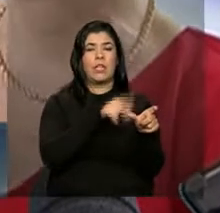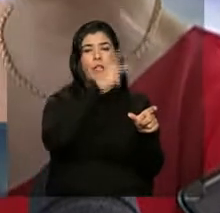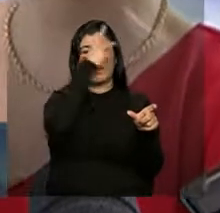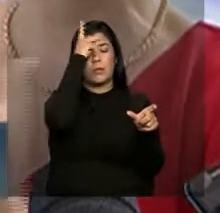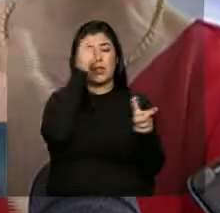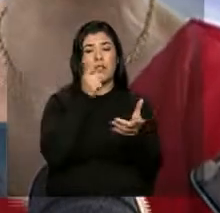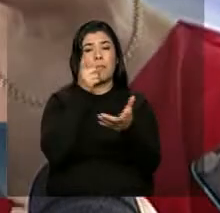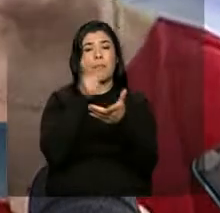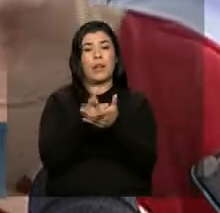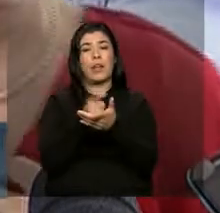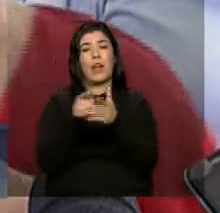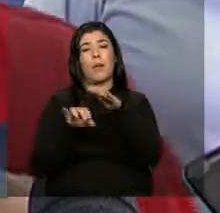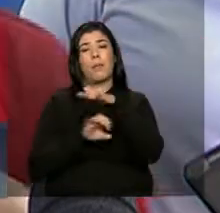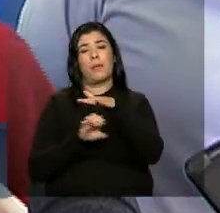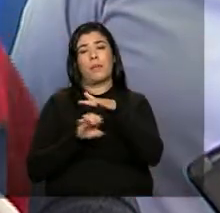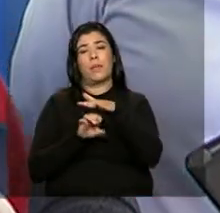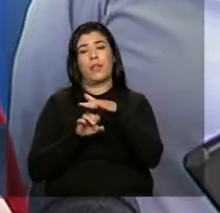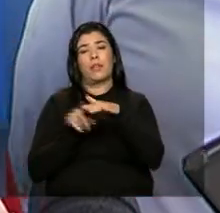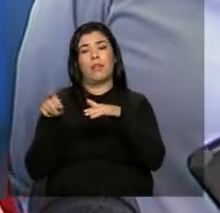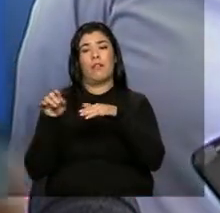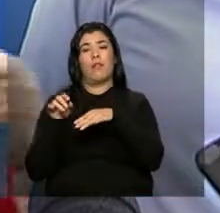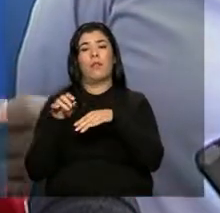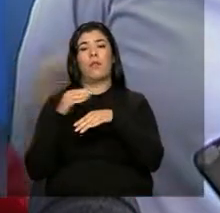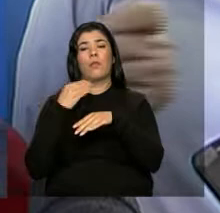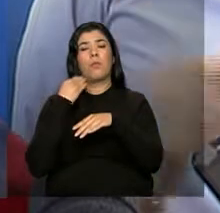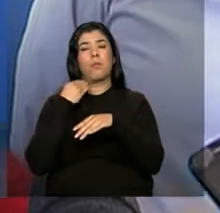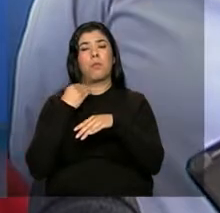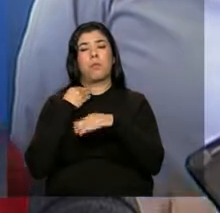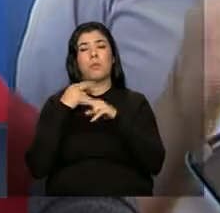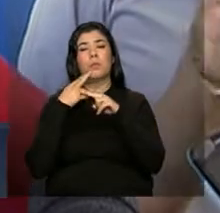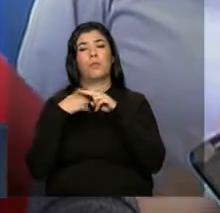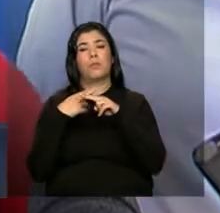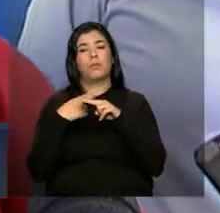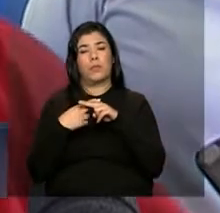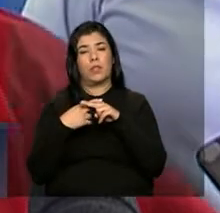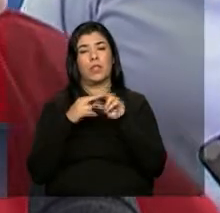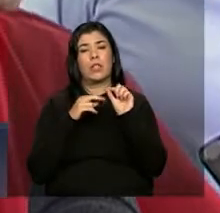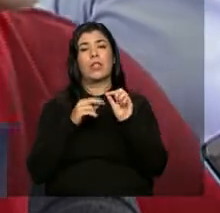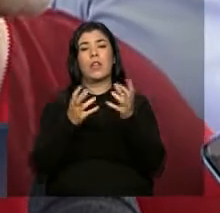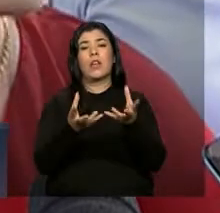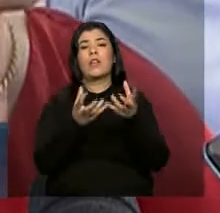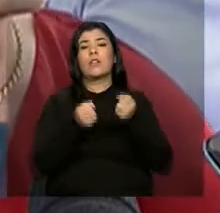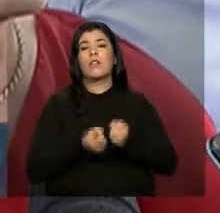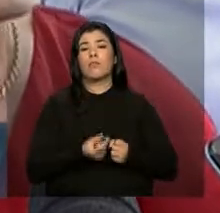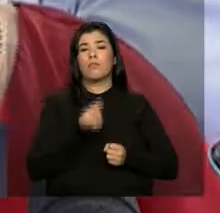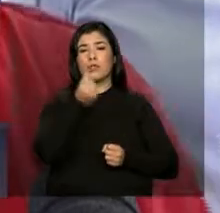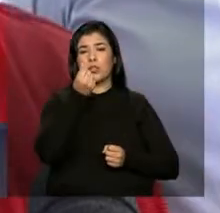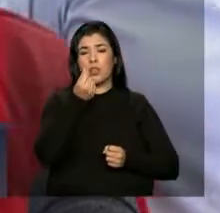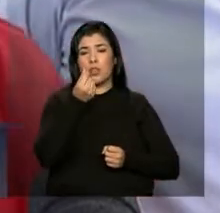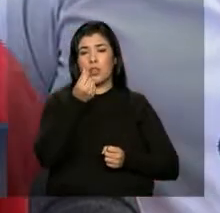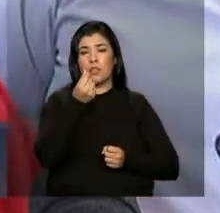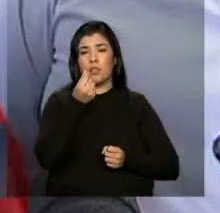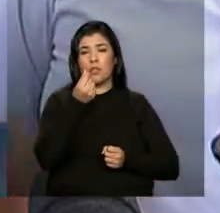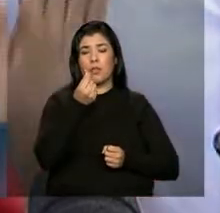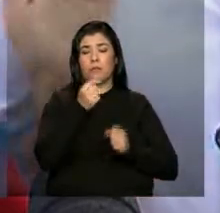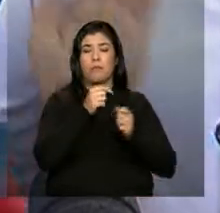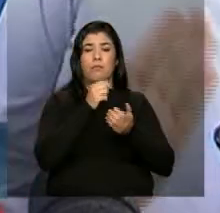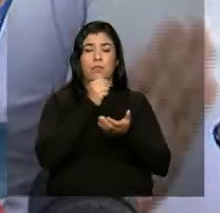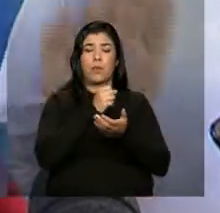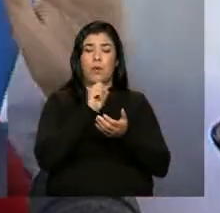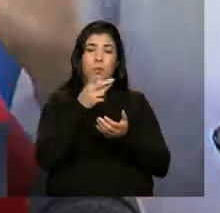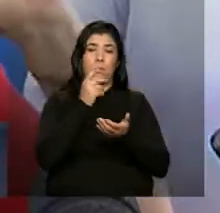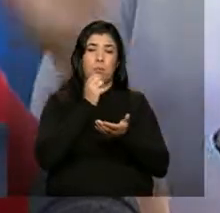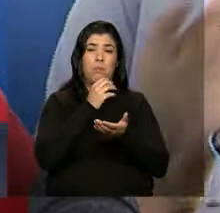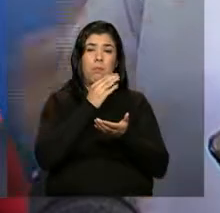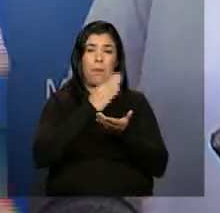e quem recebe o financiamento é o dono do apartamento. E por isso, nos